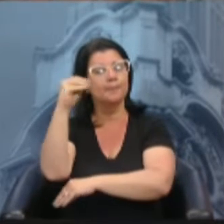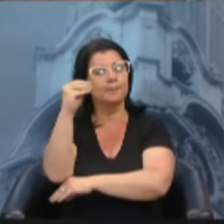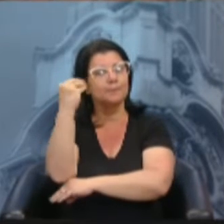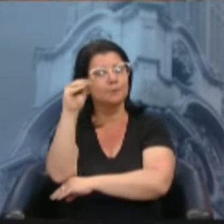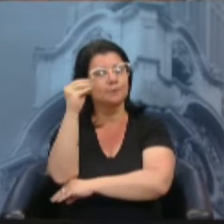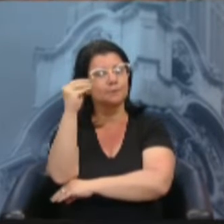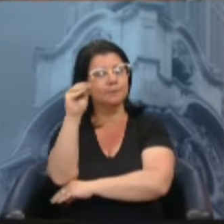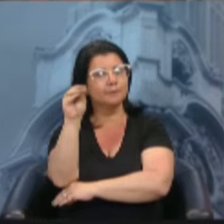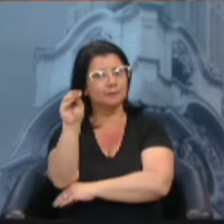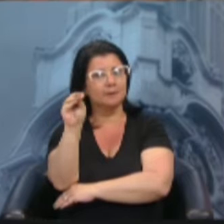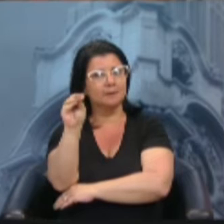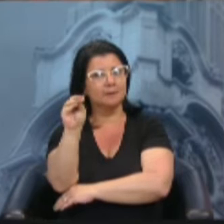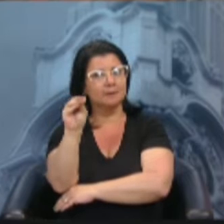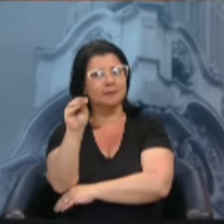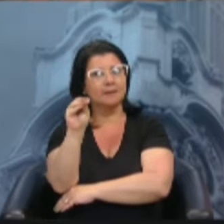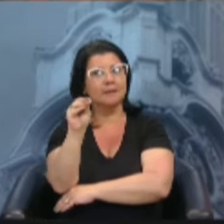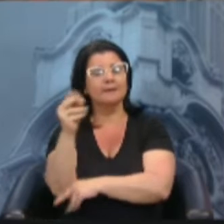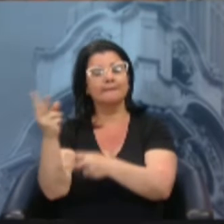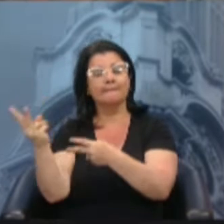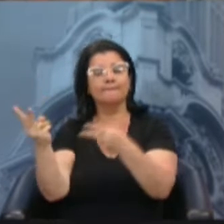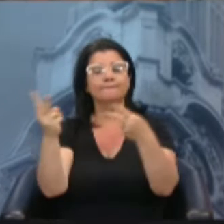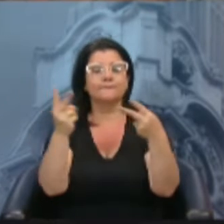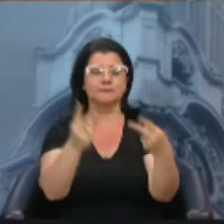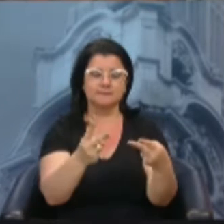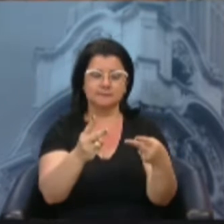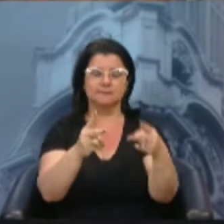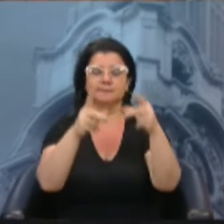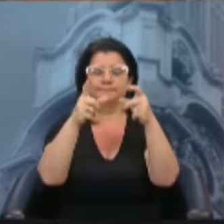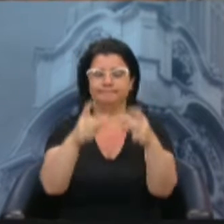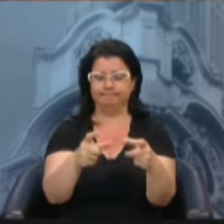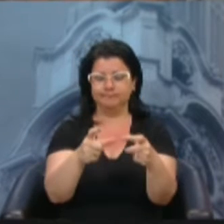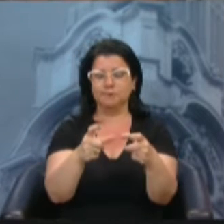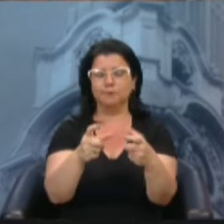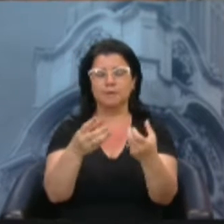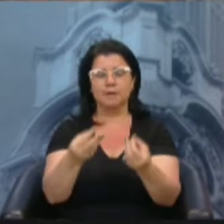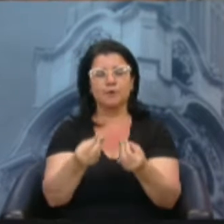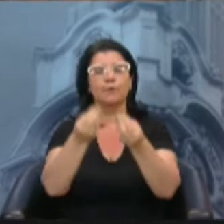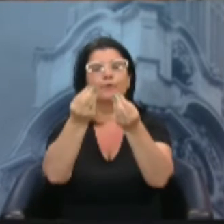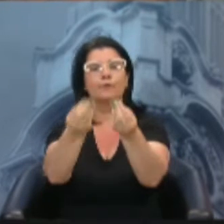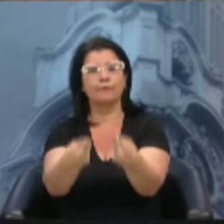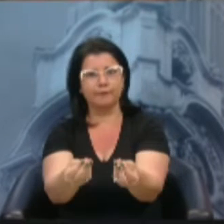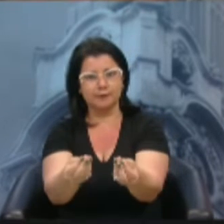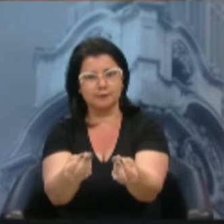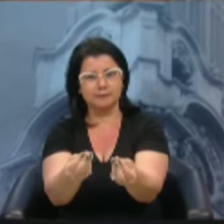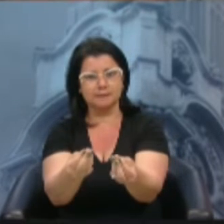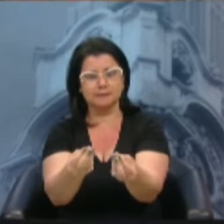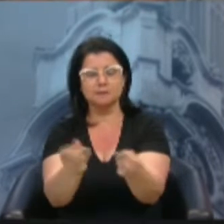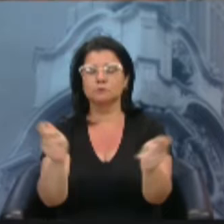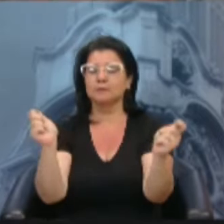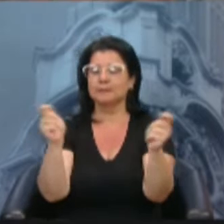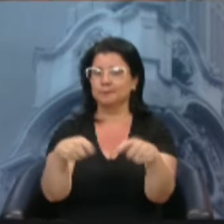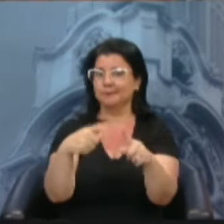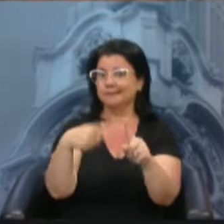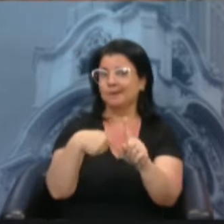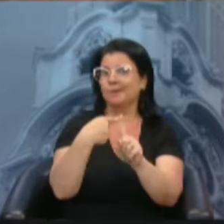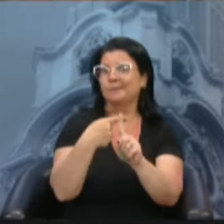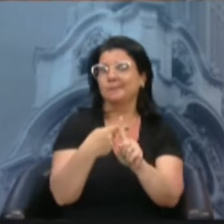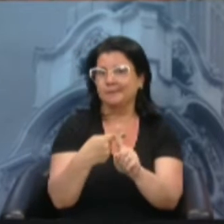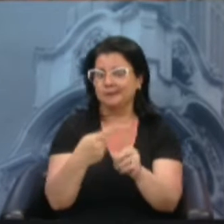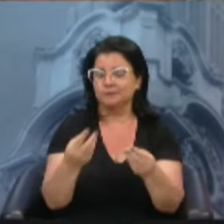então, revisita aquele regime urbanístico concedido, né, aquele plus, aquele potencial a mais